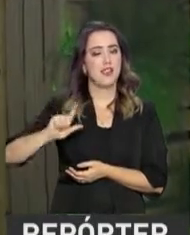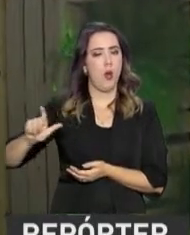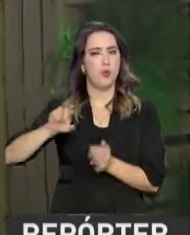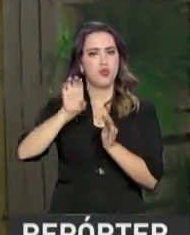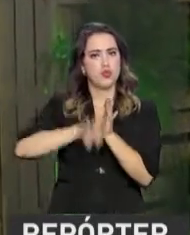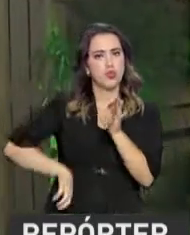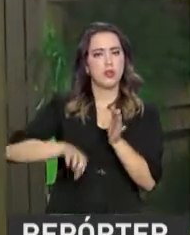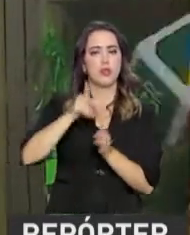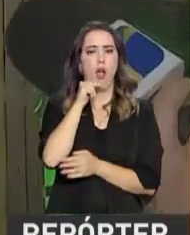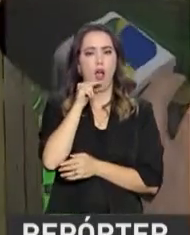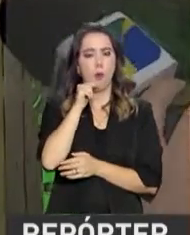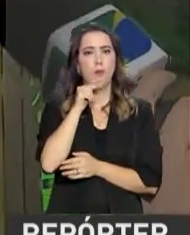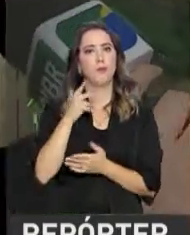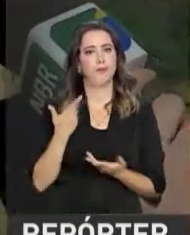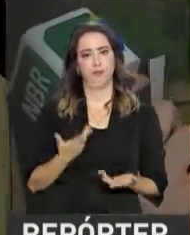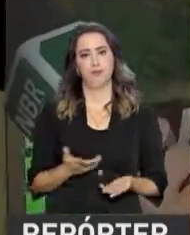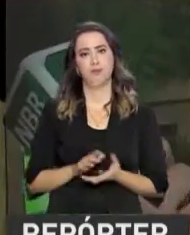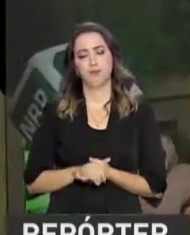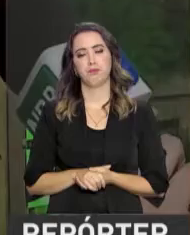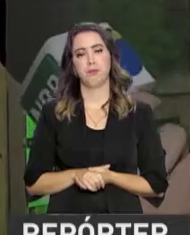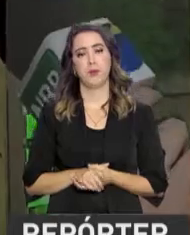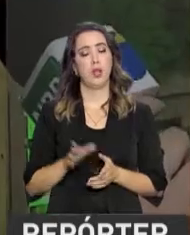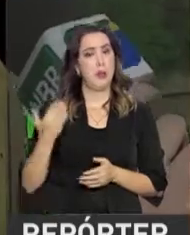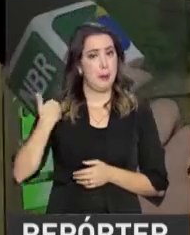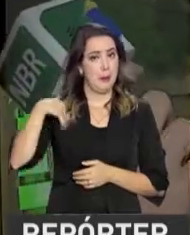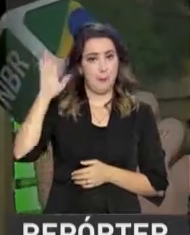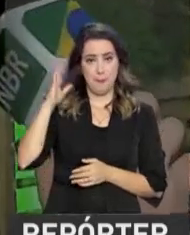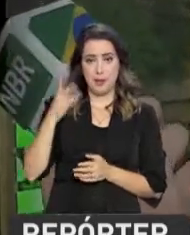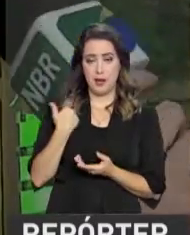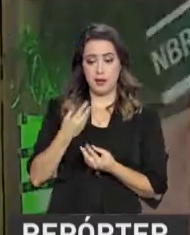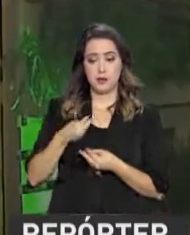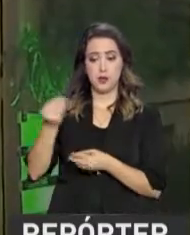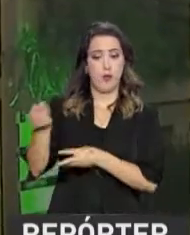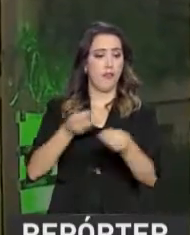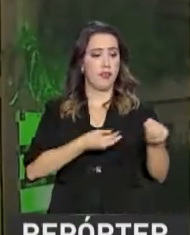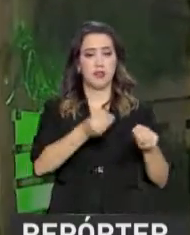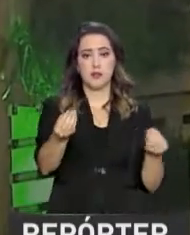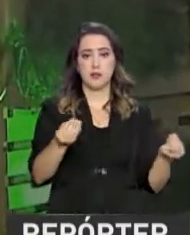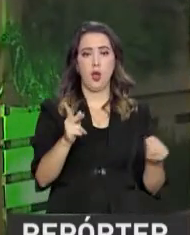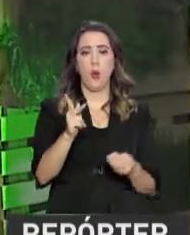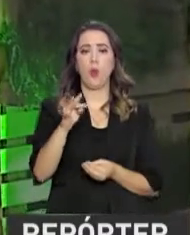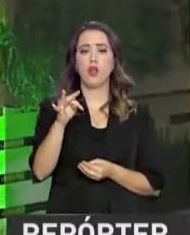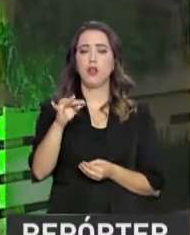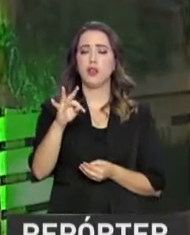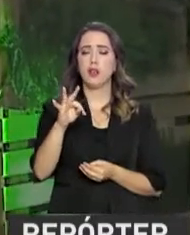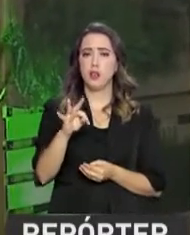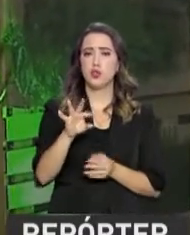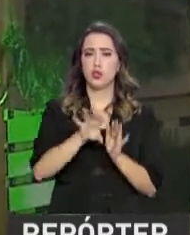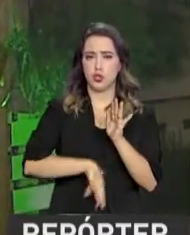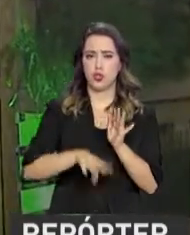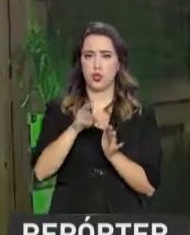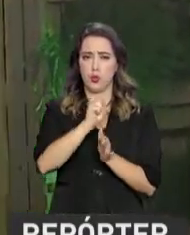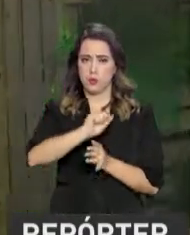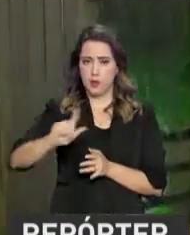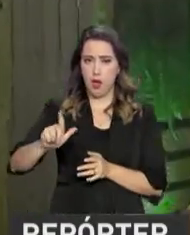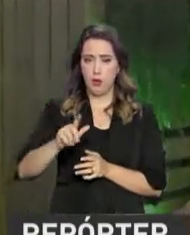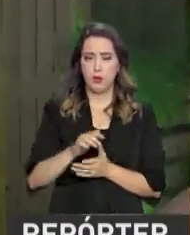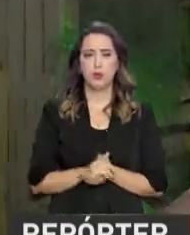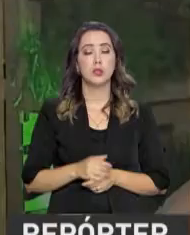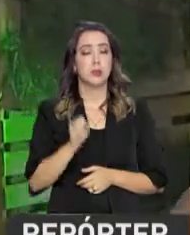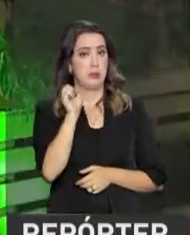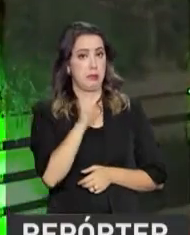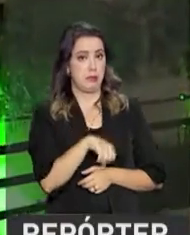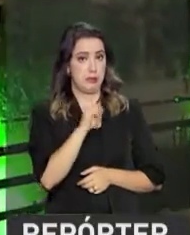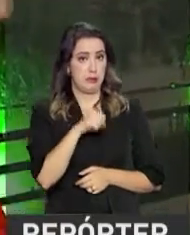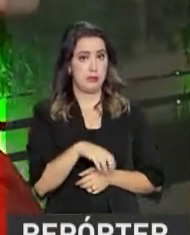200 mil pessoas. Agora vai além da distribuição do dessalinizador, não é isso? Exatamente. O programa tem um componente forte de mobilização